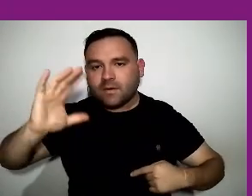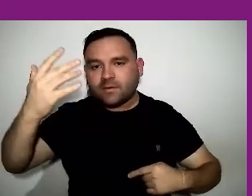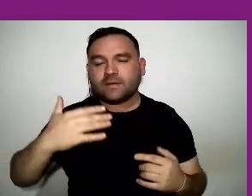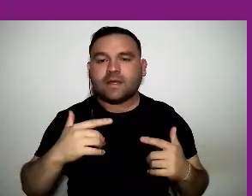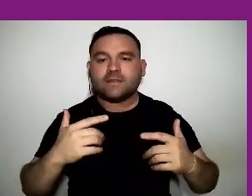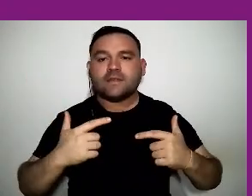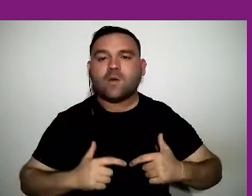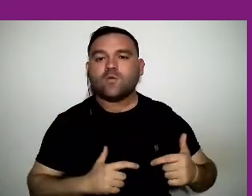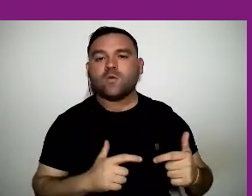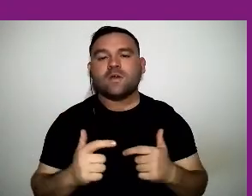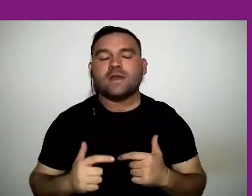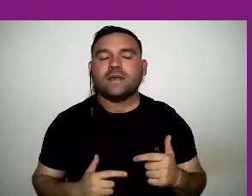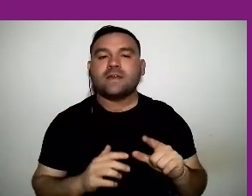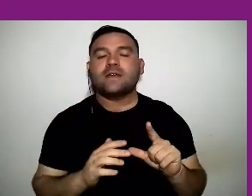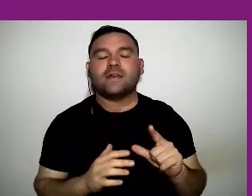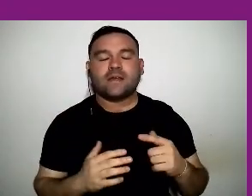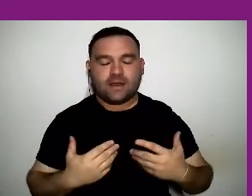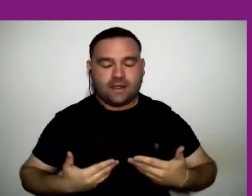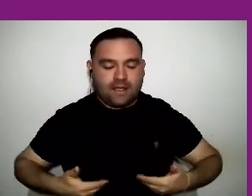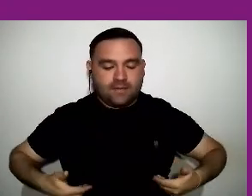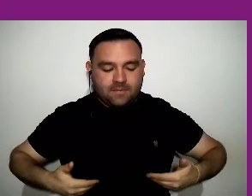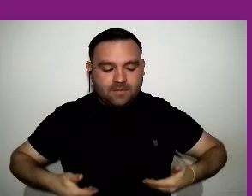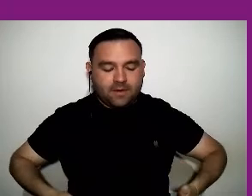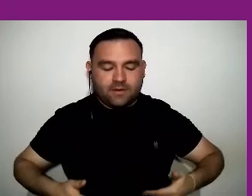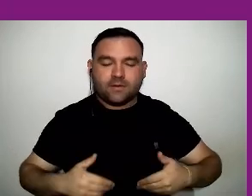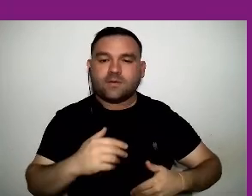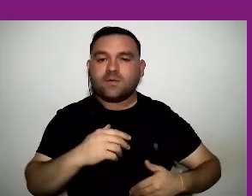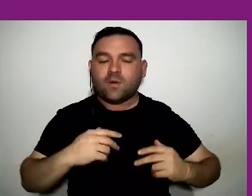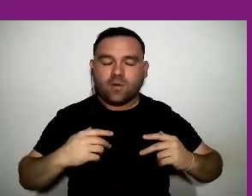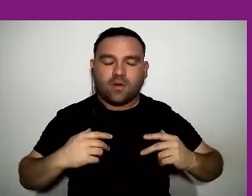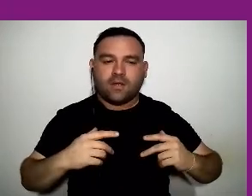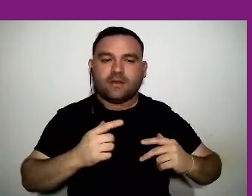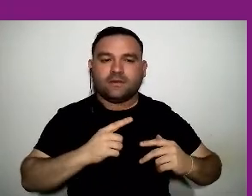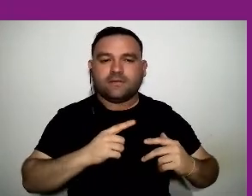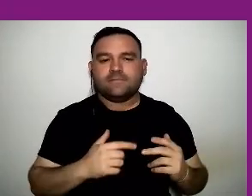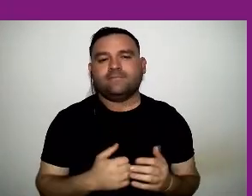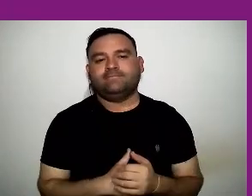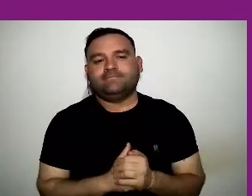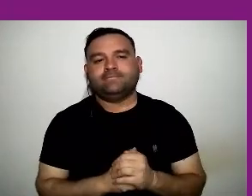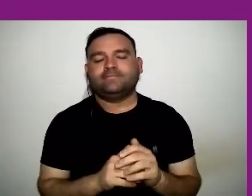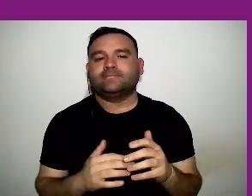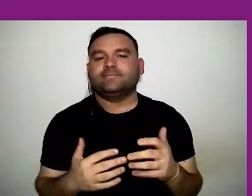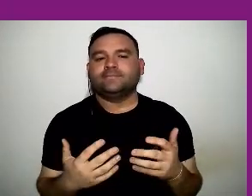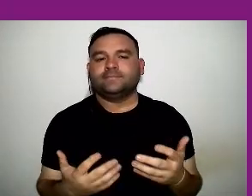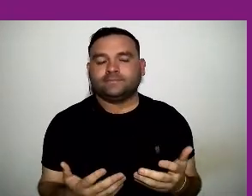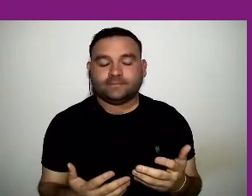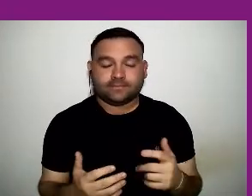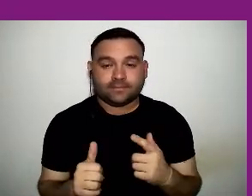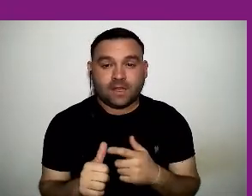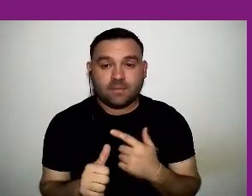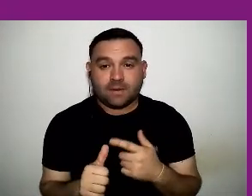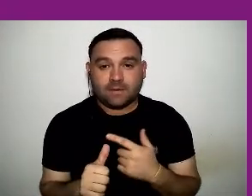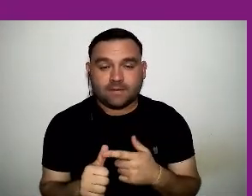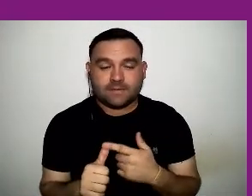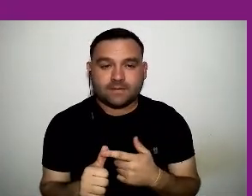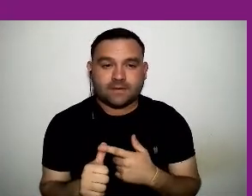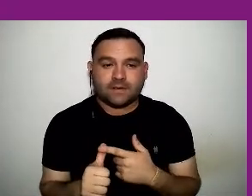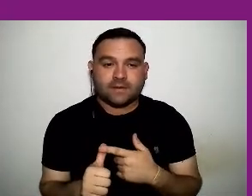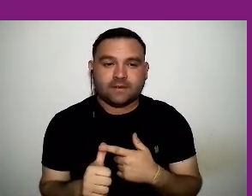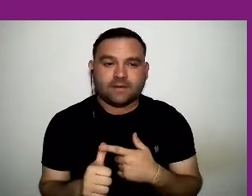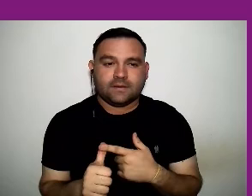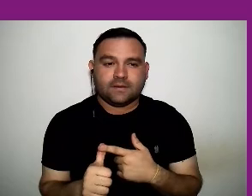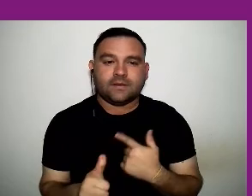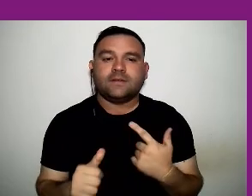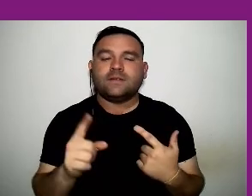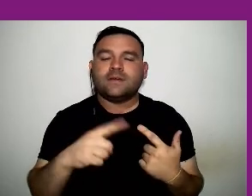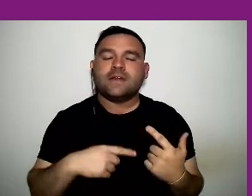regiões póstero-inferiores do pulmão, justa-diafragmáticas. Então, primeiro, a severidade